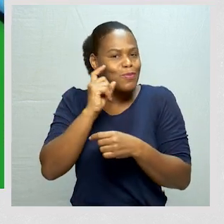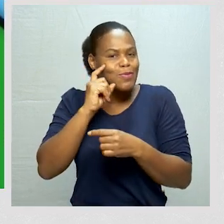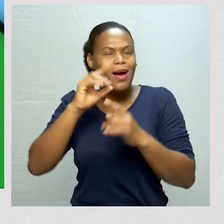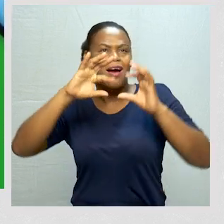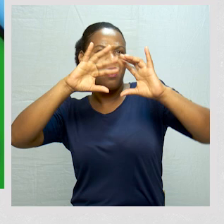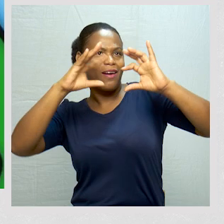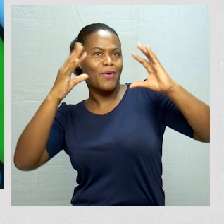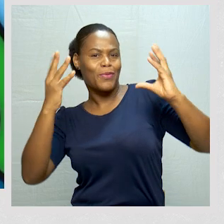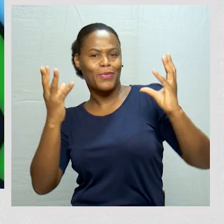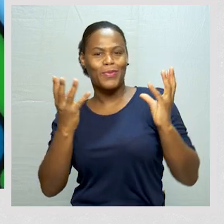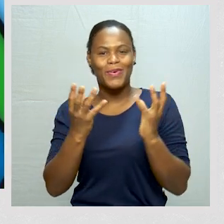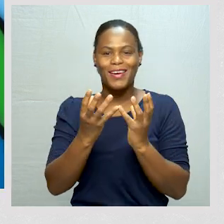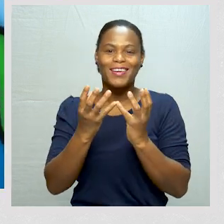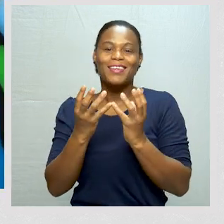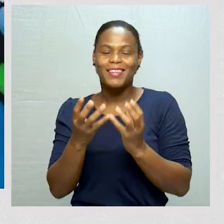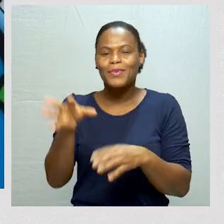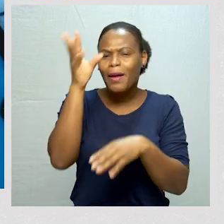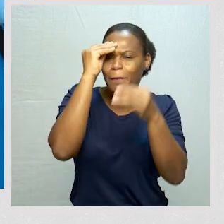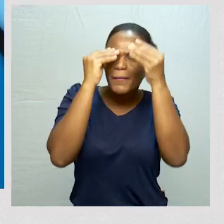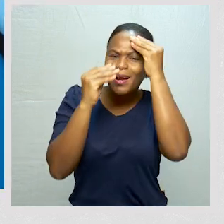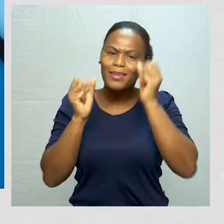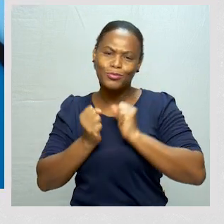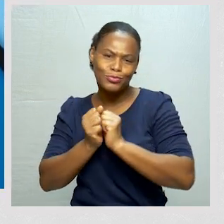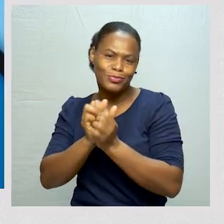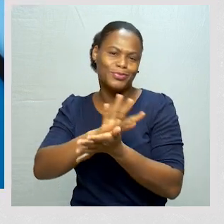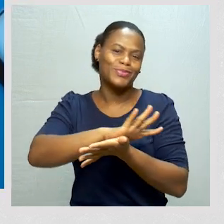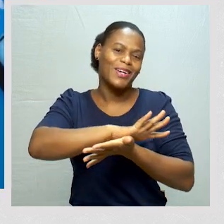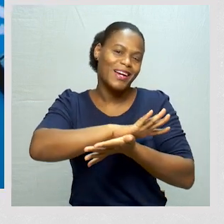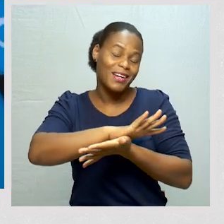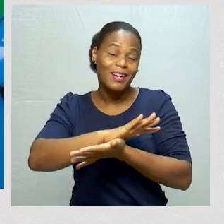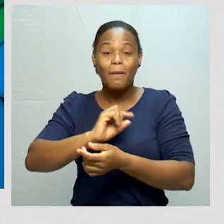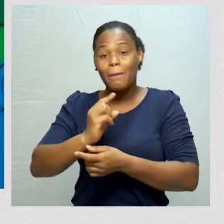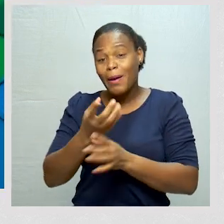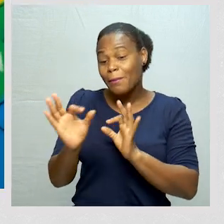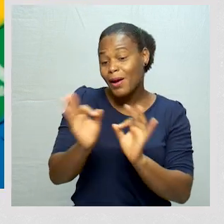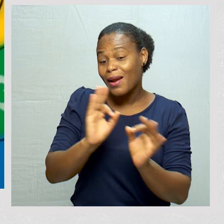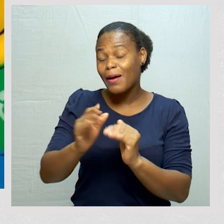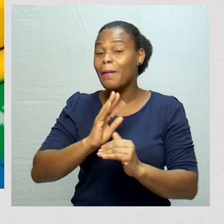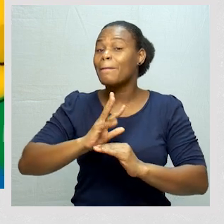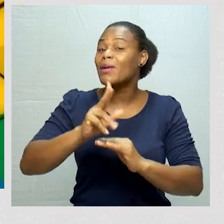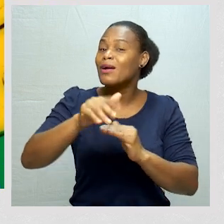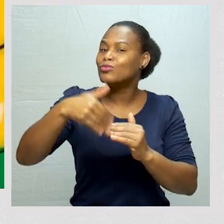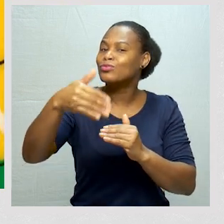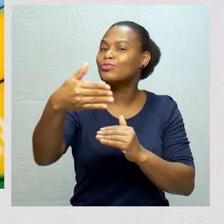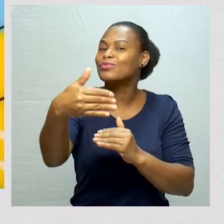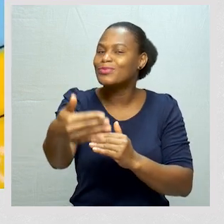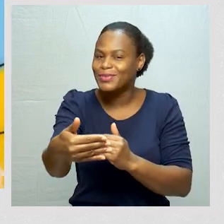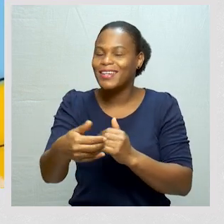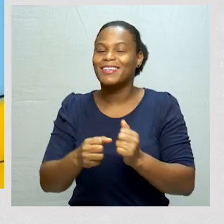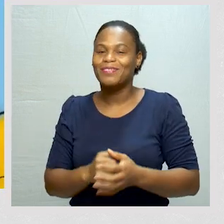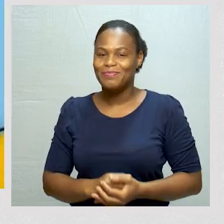Vamos preservar a natureza, aprender a reciclar, preparar o